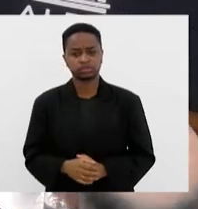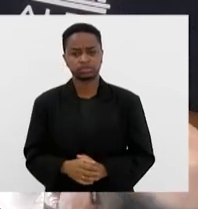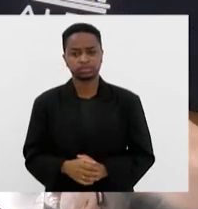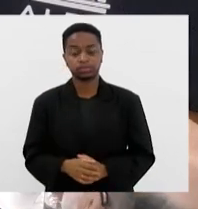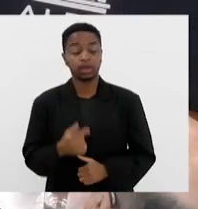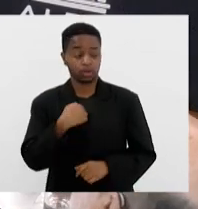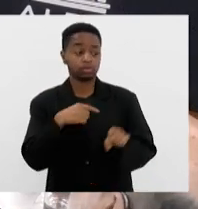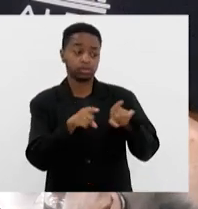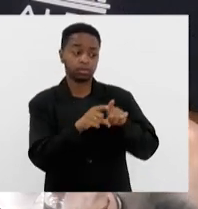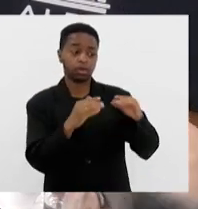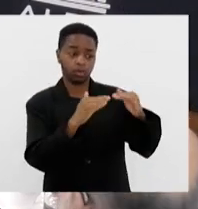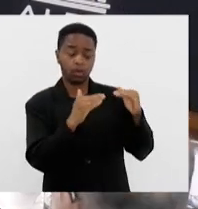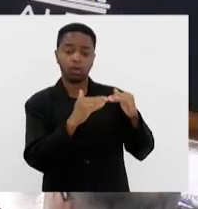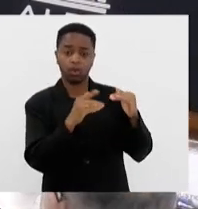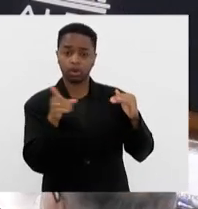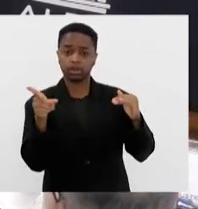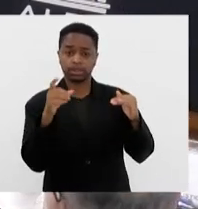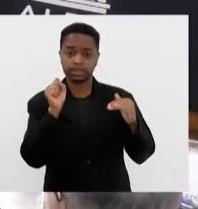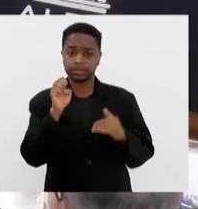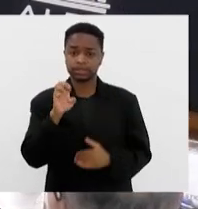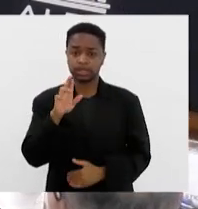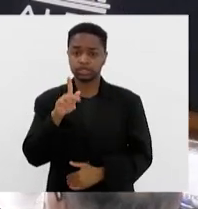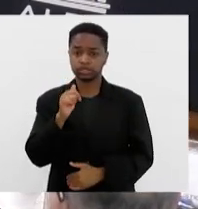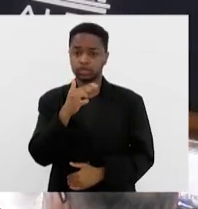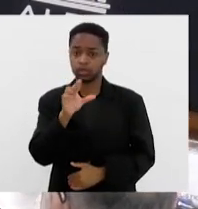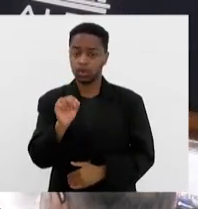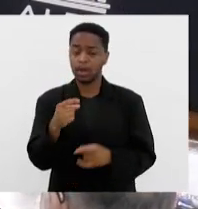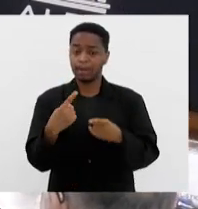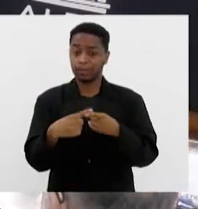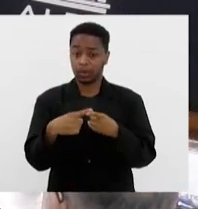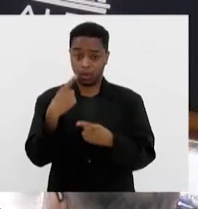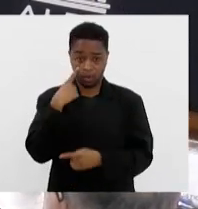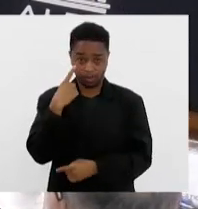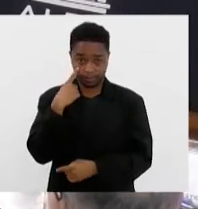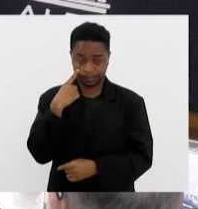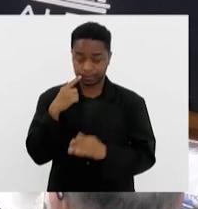mesmo sentido também. Do deputado doutor Serginho. Porque, olha,